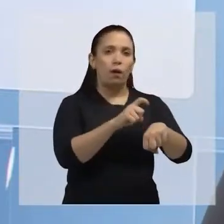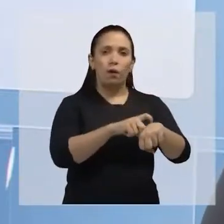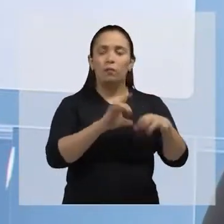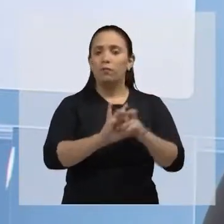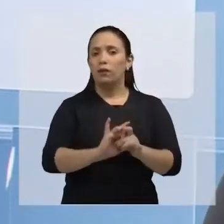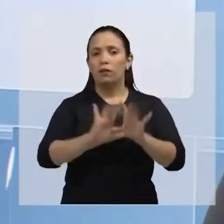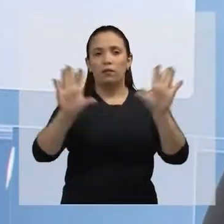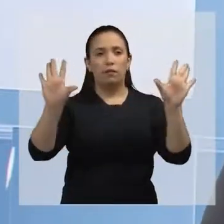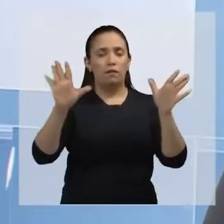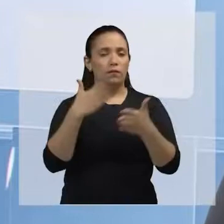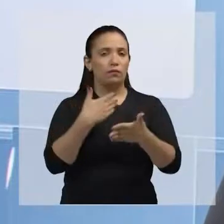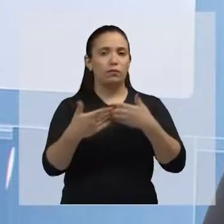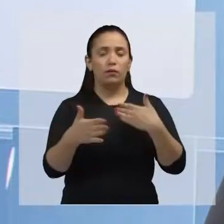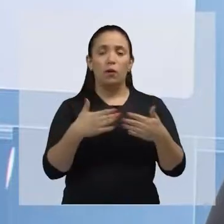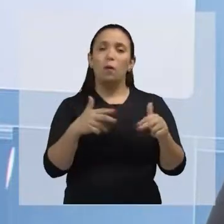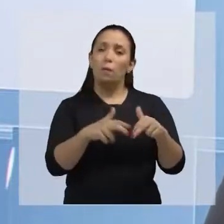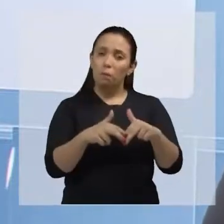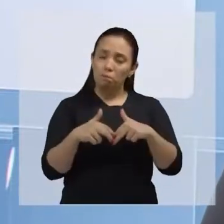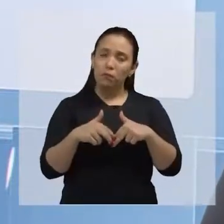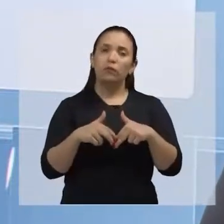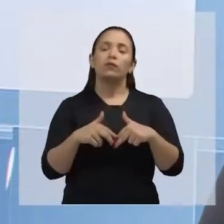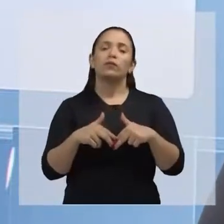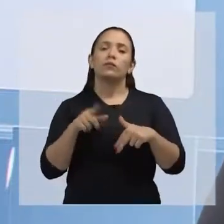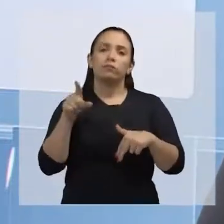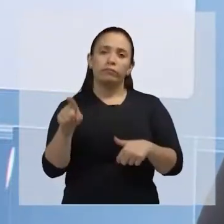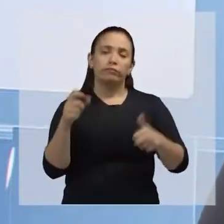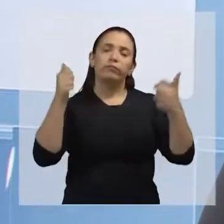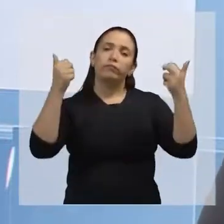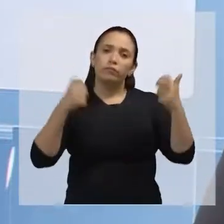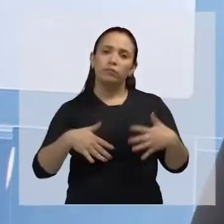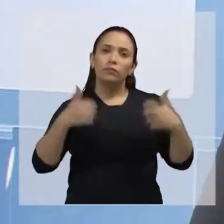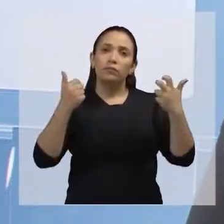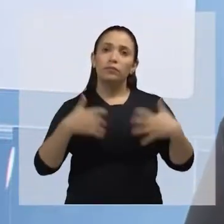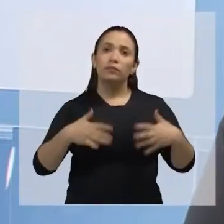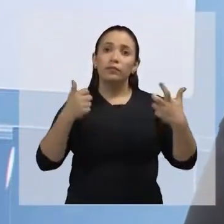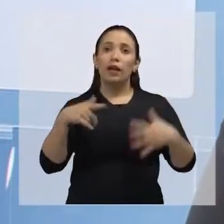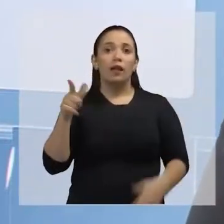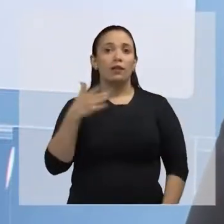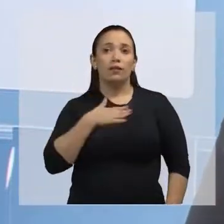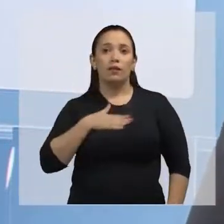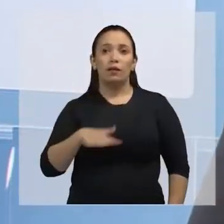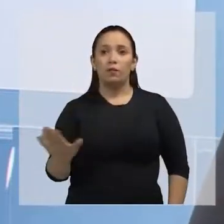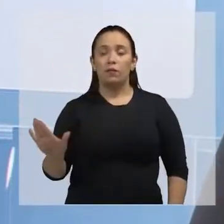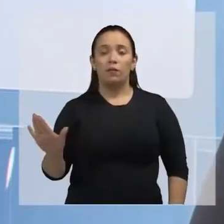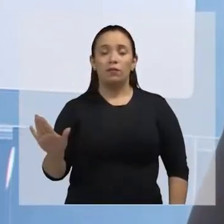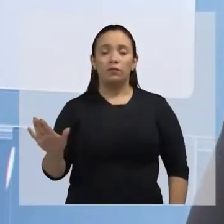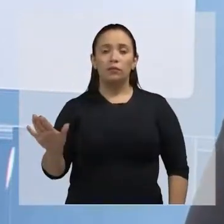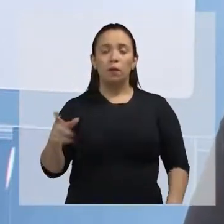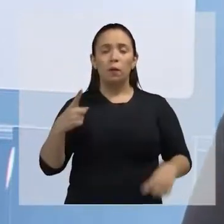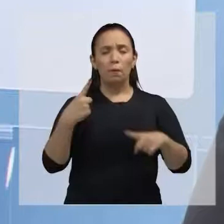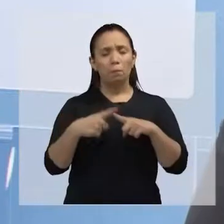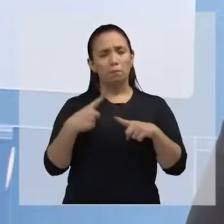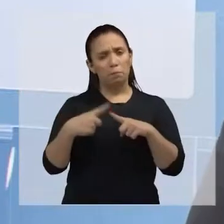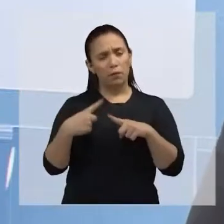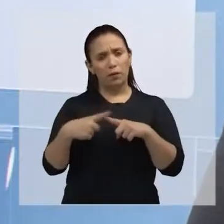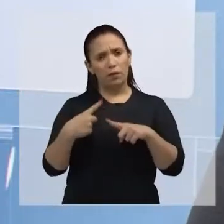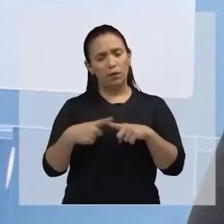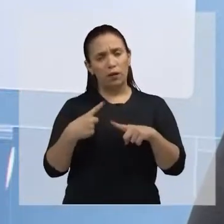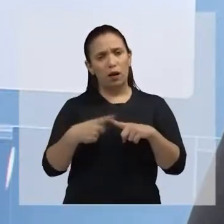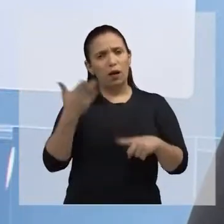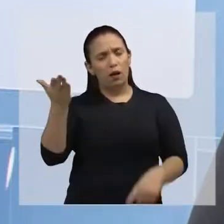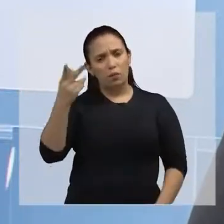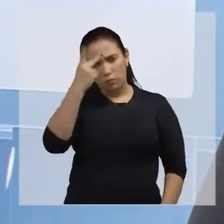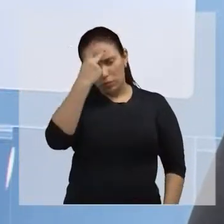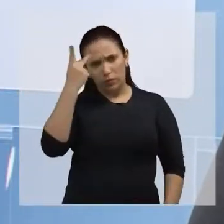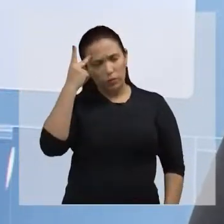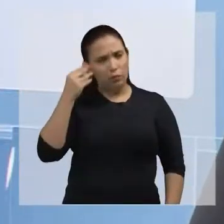tarde. Por isso que tem essas declarações que eles não gostam. Mas por que é que um homem